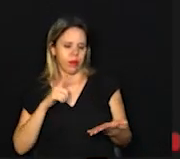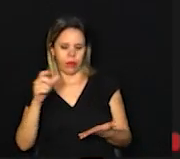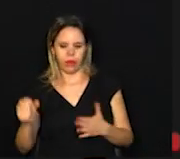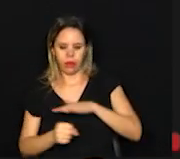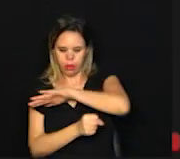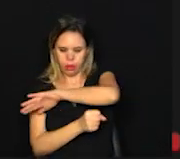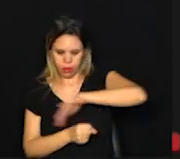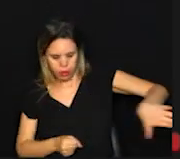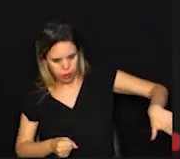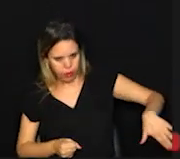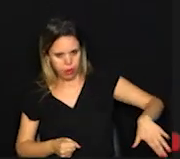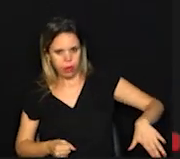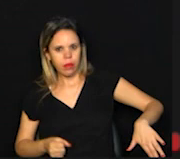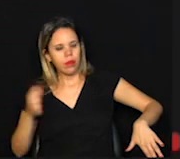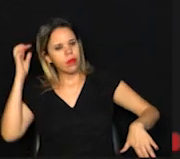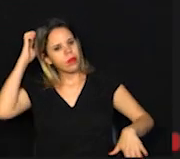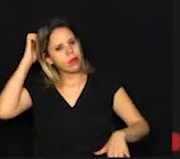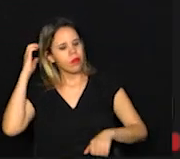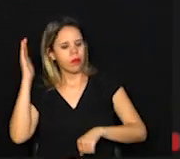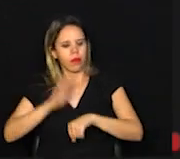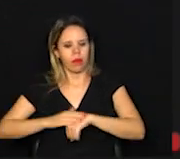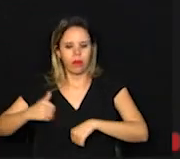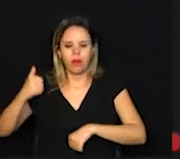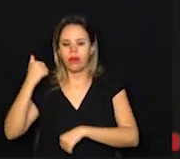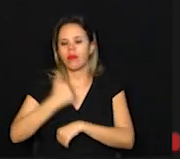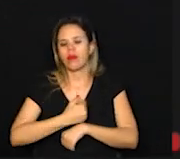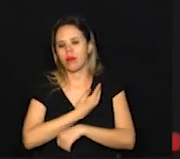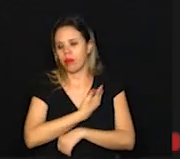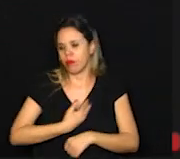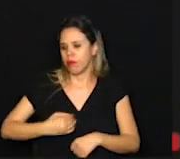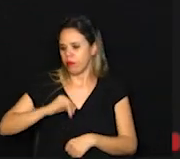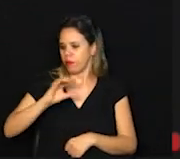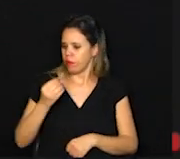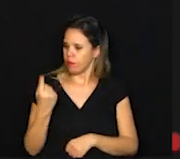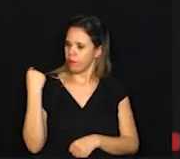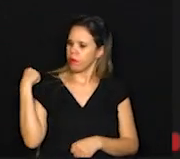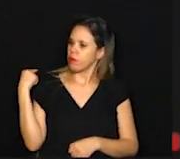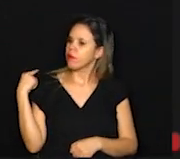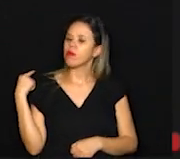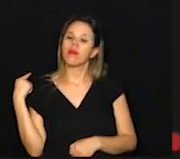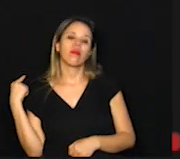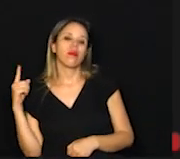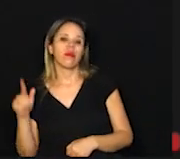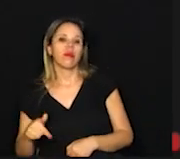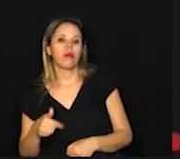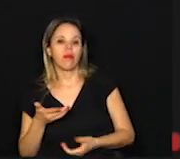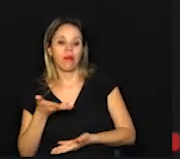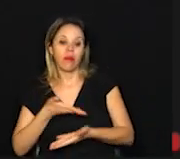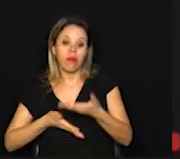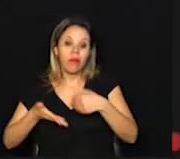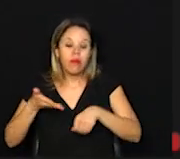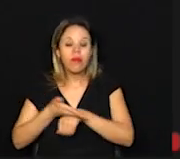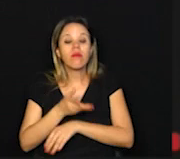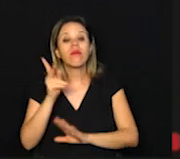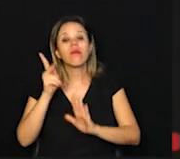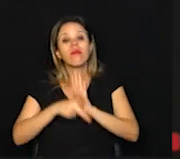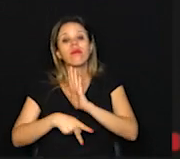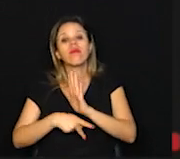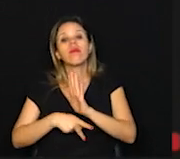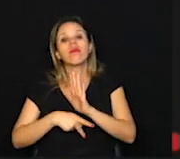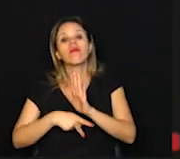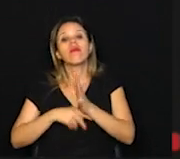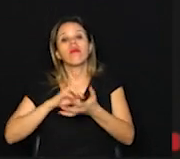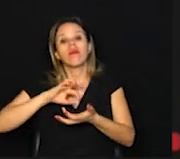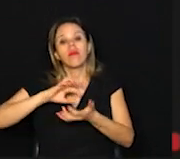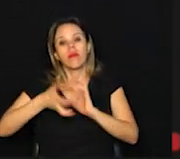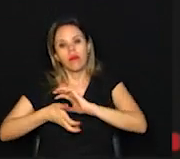né? Porque o governo da época, o governo João Goulart, né, estava envolvido num projeto de reforma de